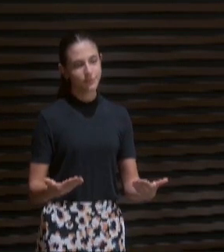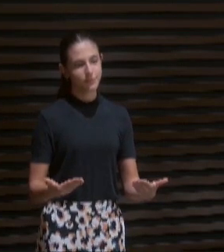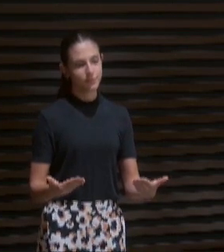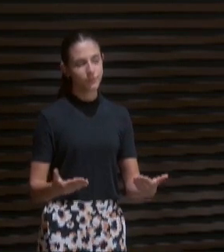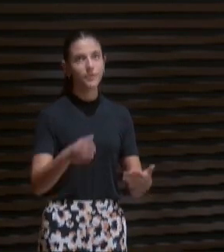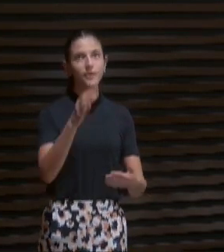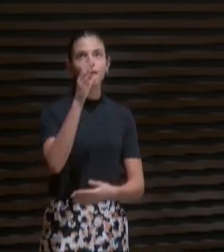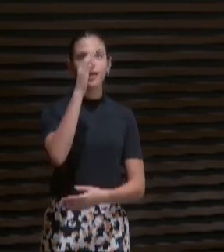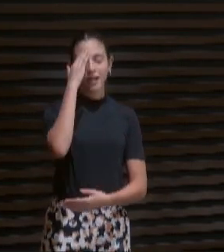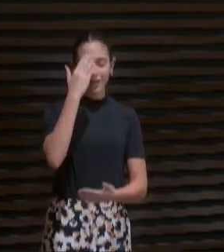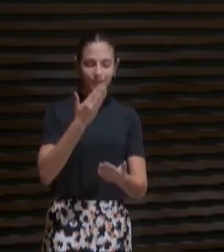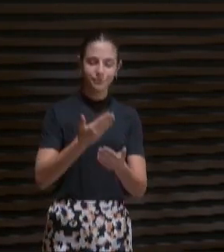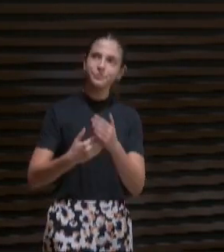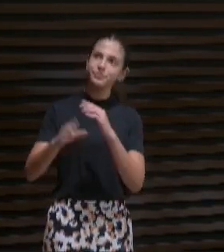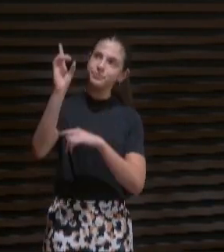creio em Deus.